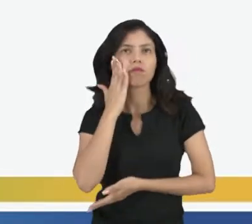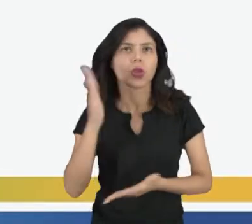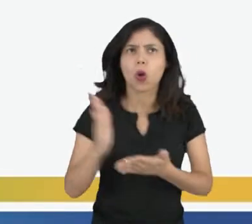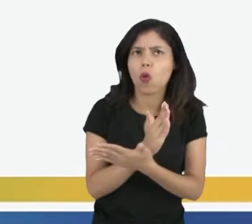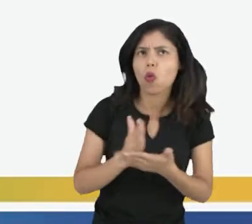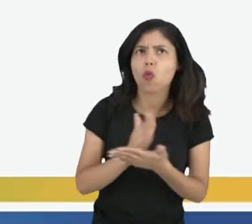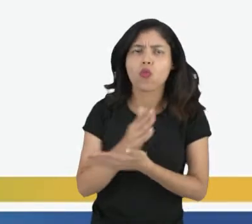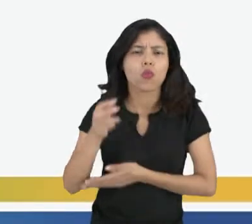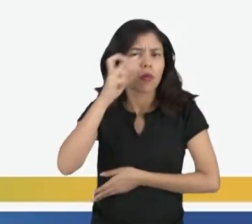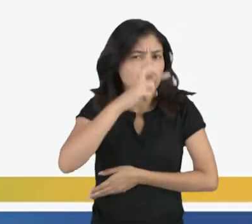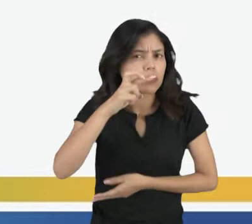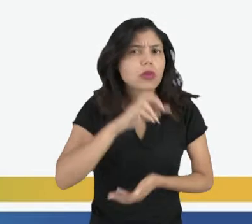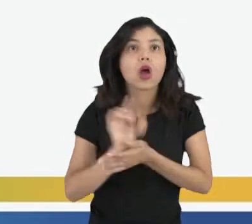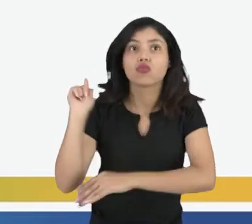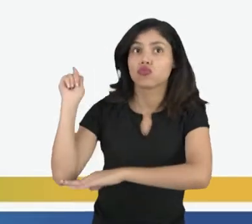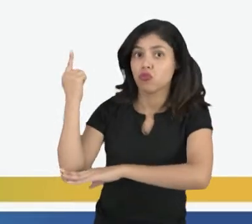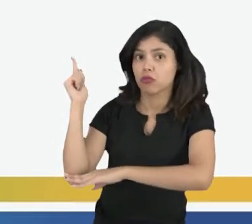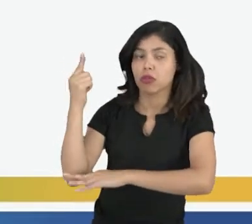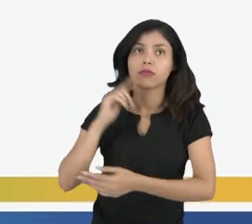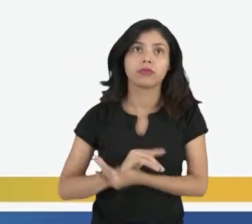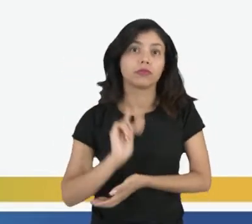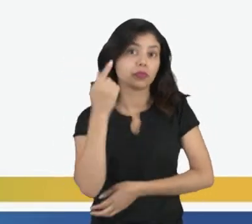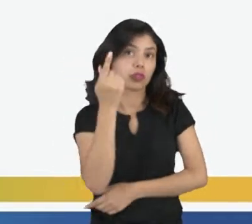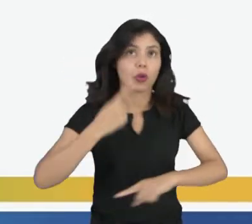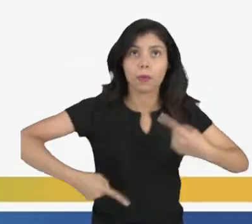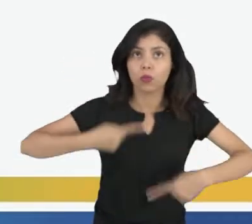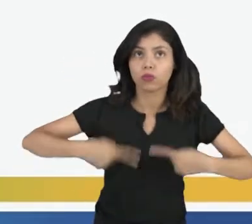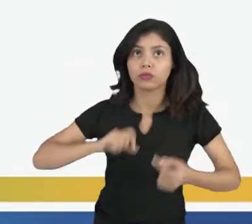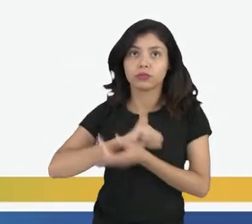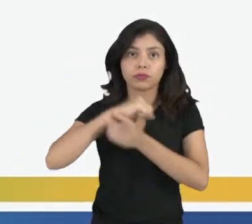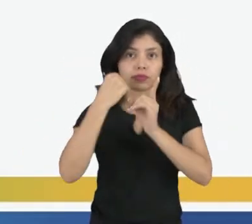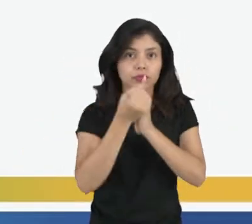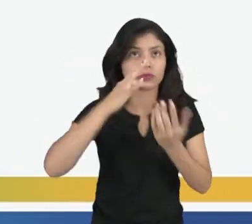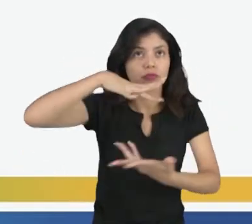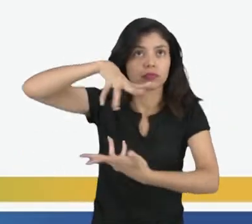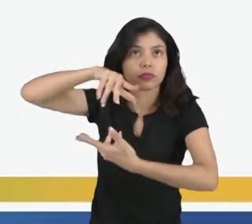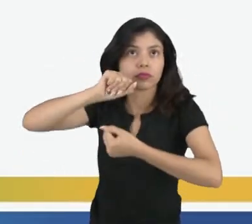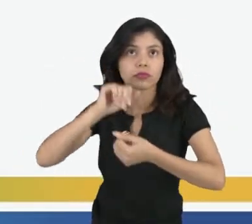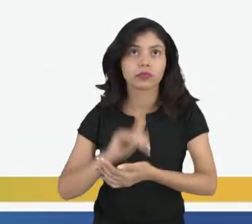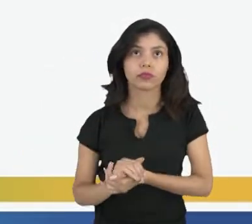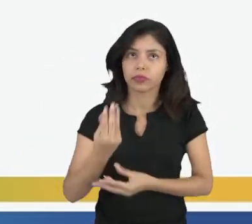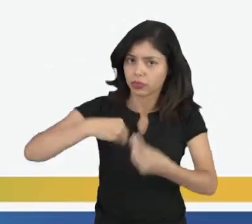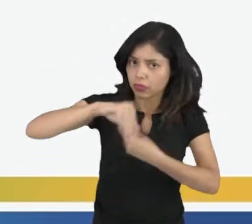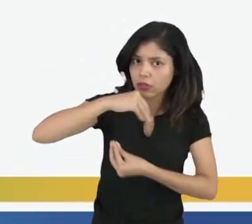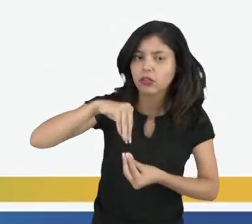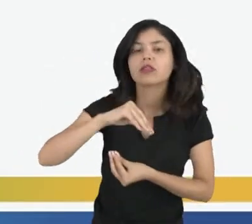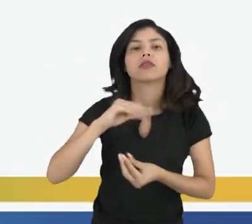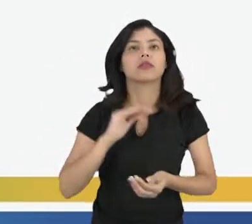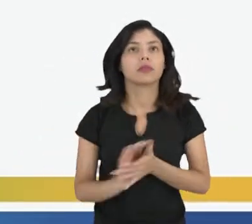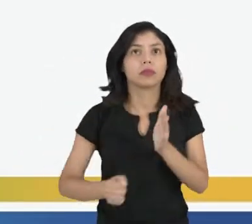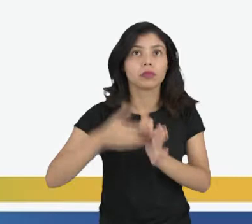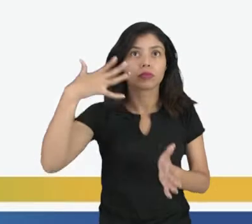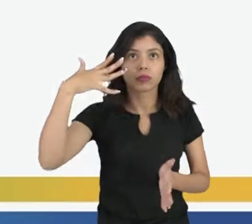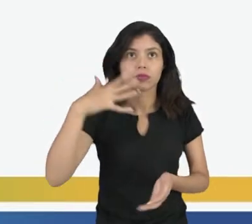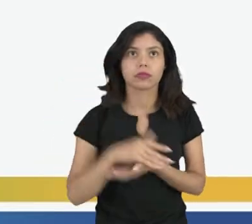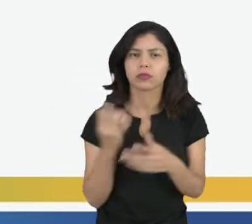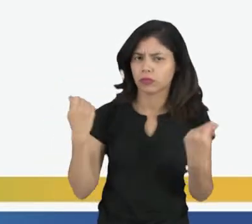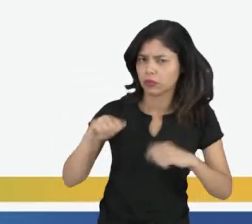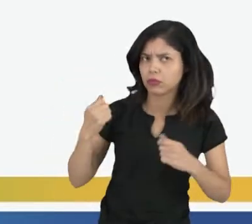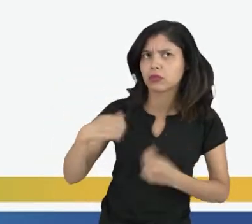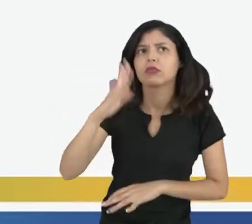compreender algumas noções geográficas gel políticas e sociais do mundo que nos envolve